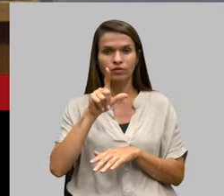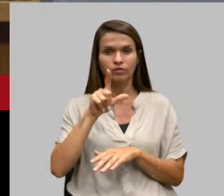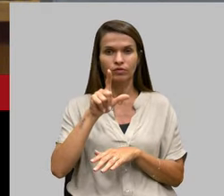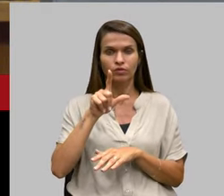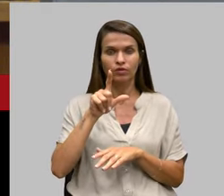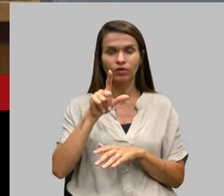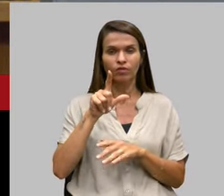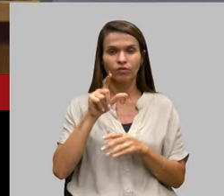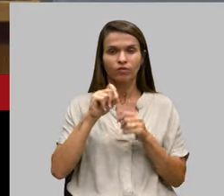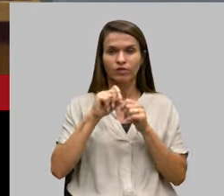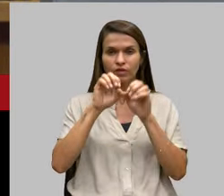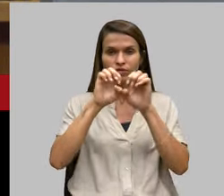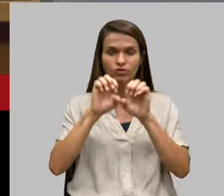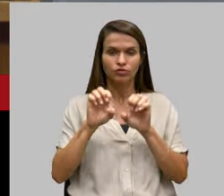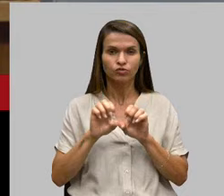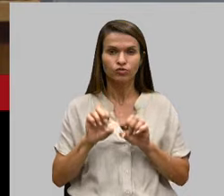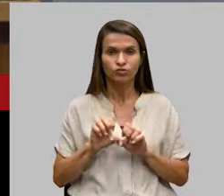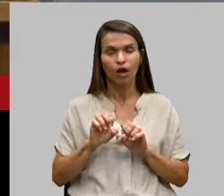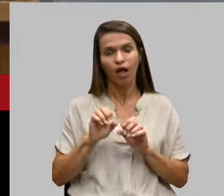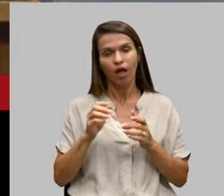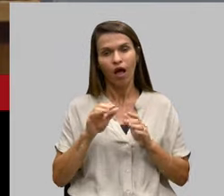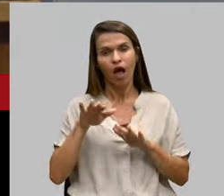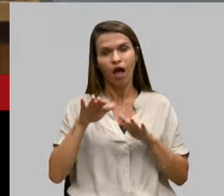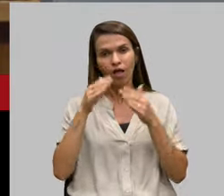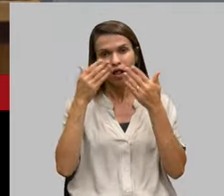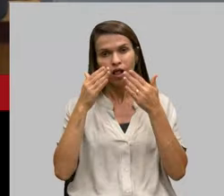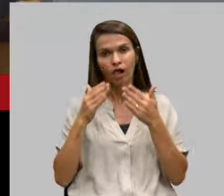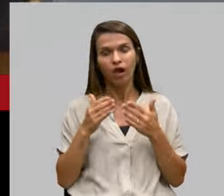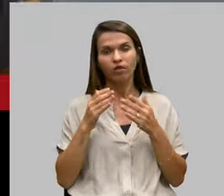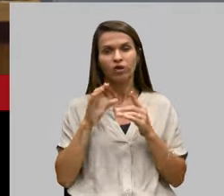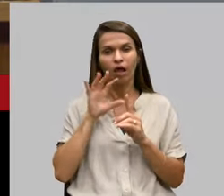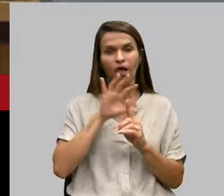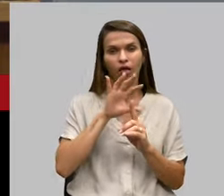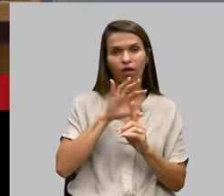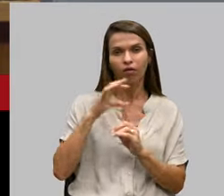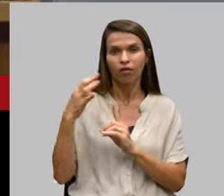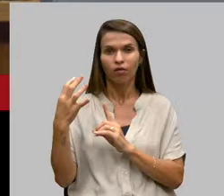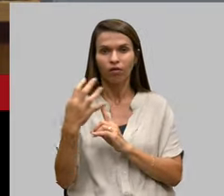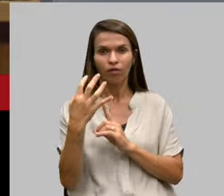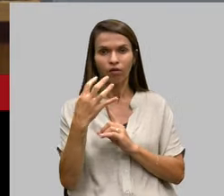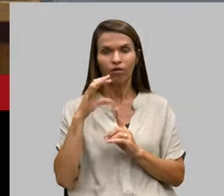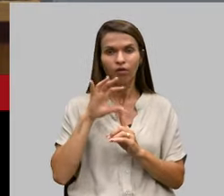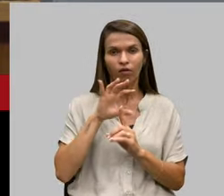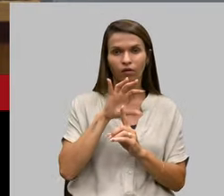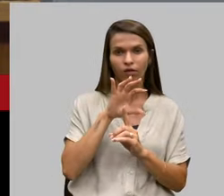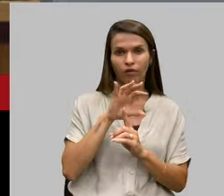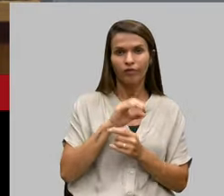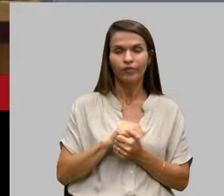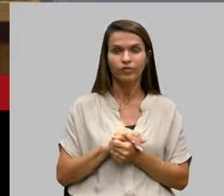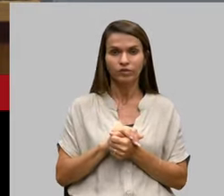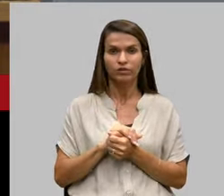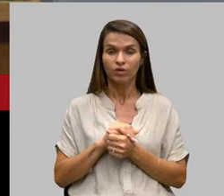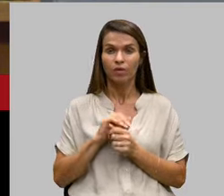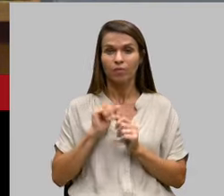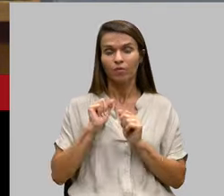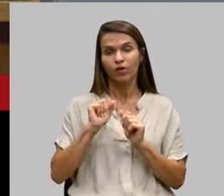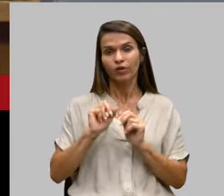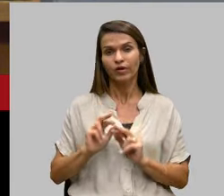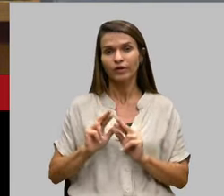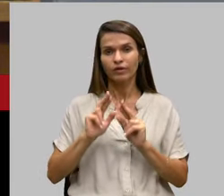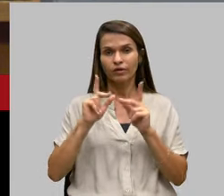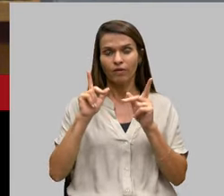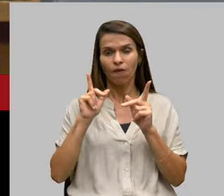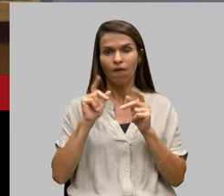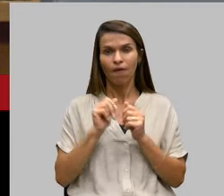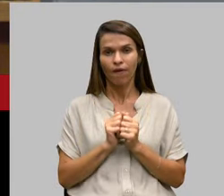estrutura e às vezes essa análise ela vai ela vai contaminando uma na outra e ela tem um ela tem como ser diferente mas esse